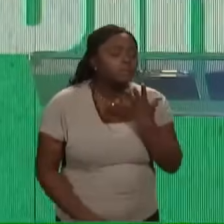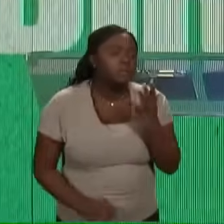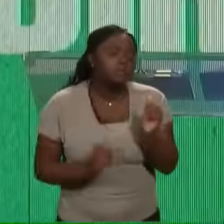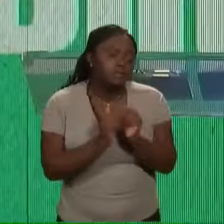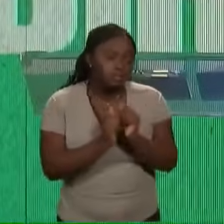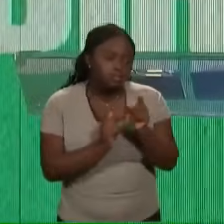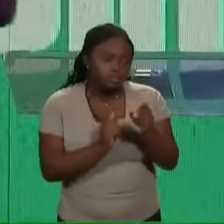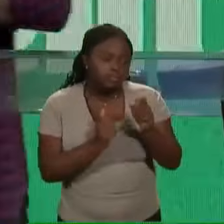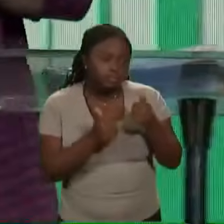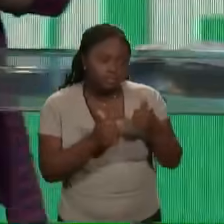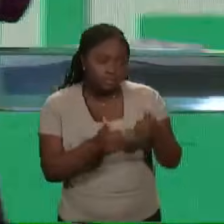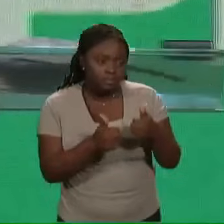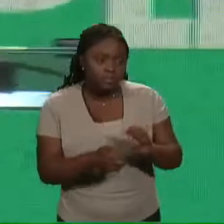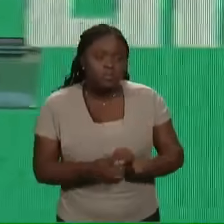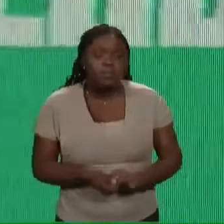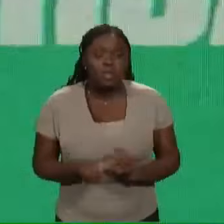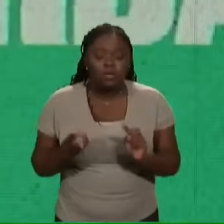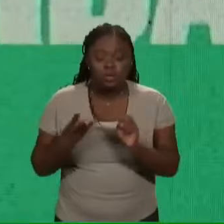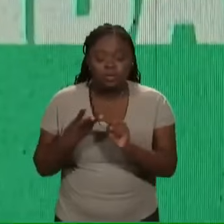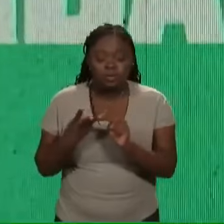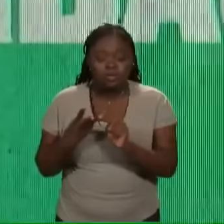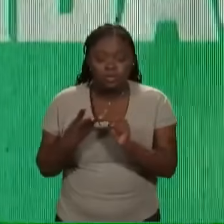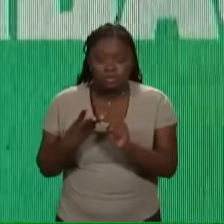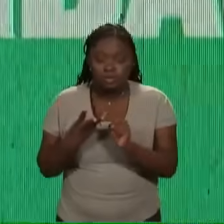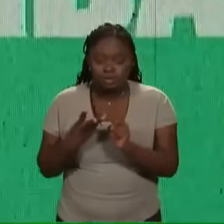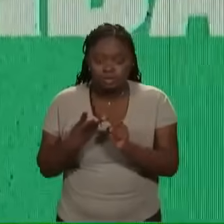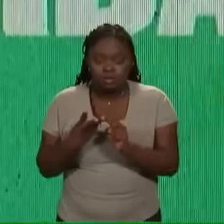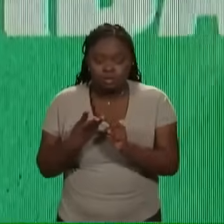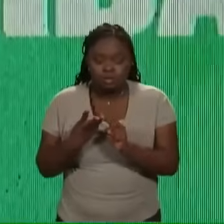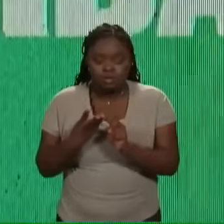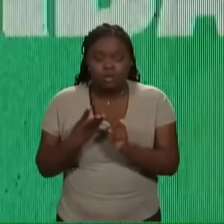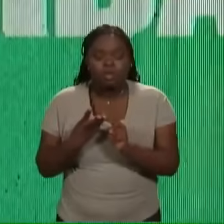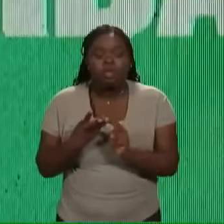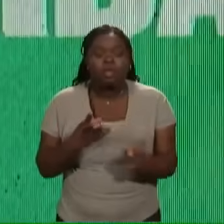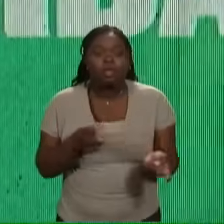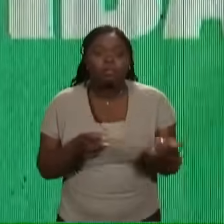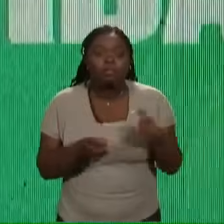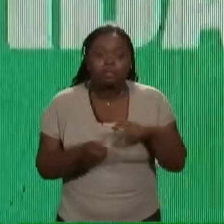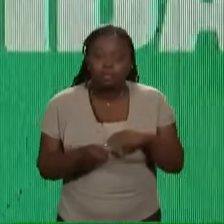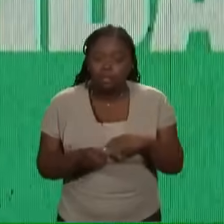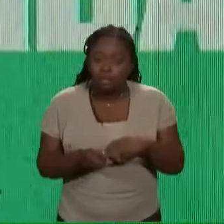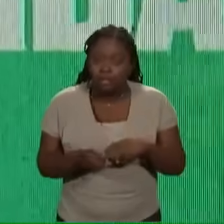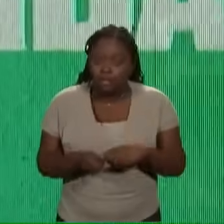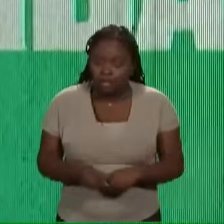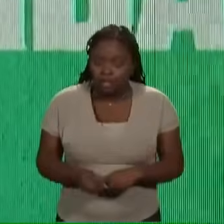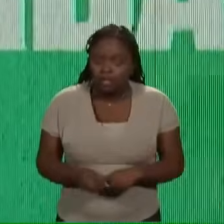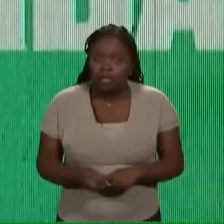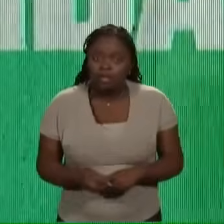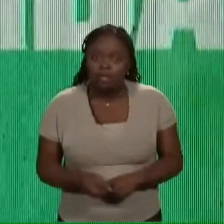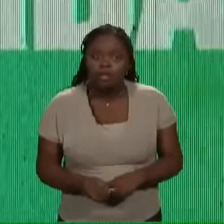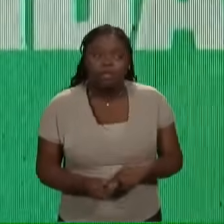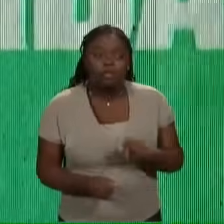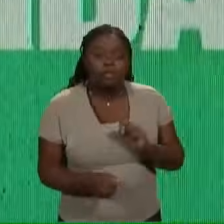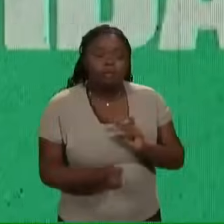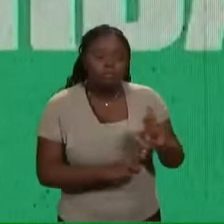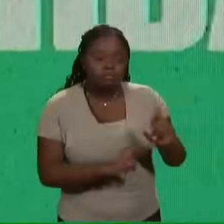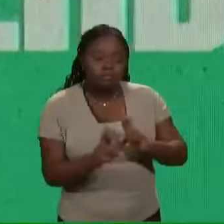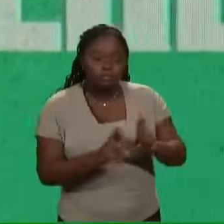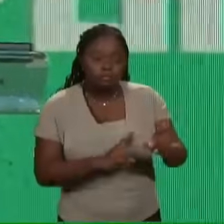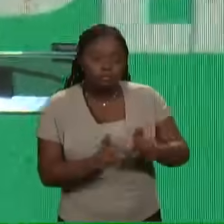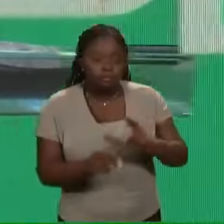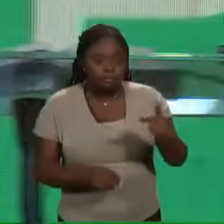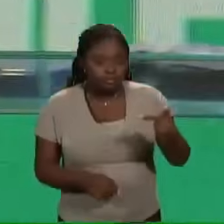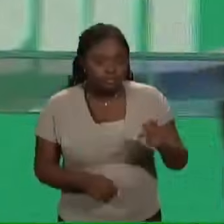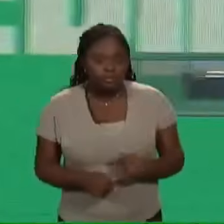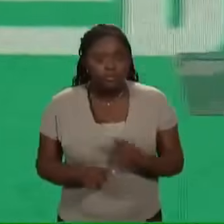você. E a terceira coisa que está escrita aqui, reconciliar-se com o seu irmão. Porque muita gente,